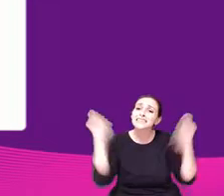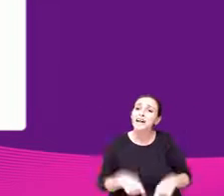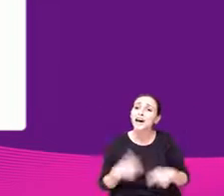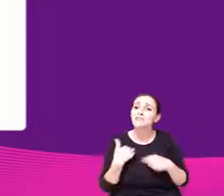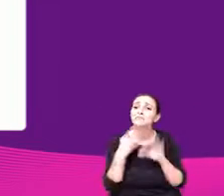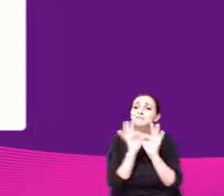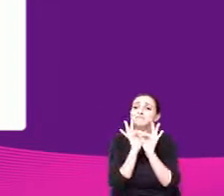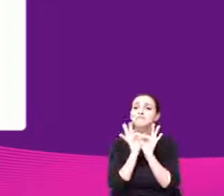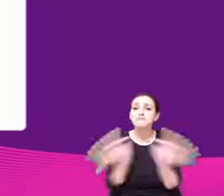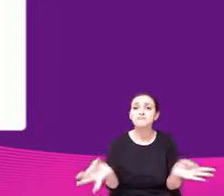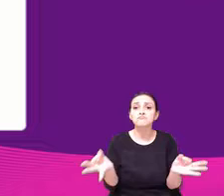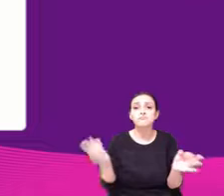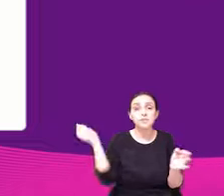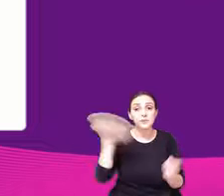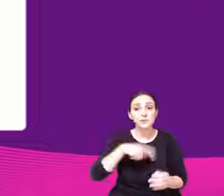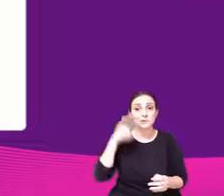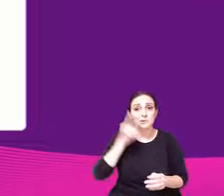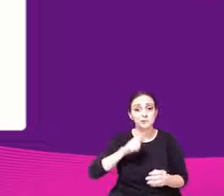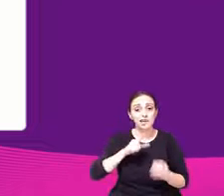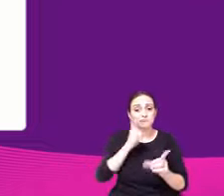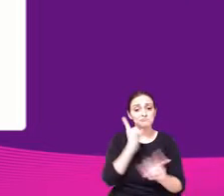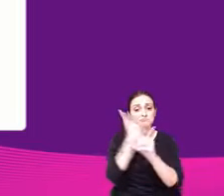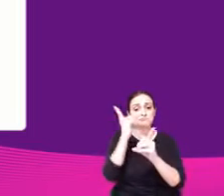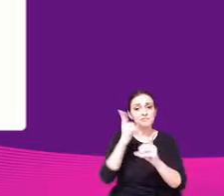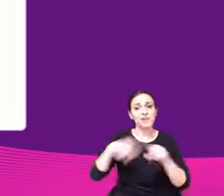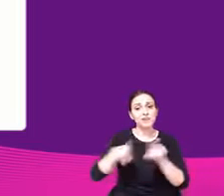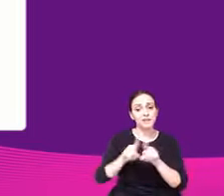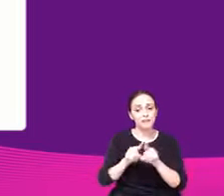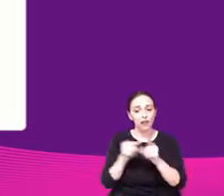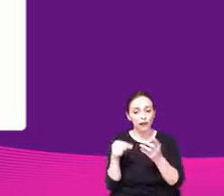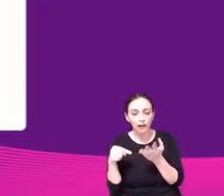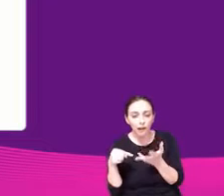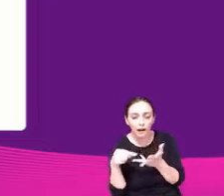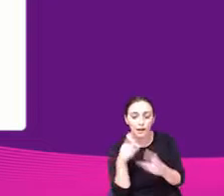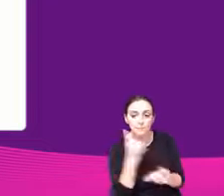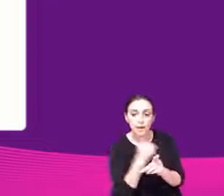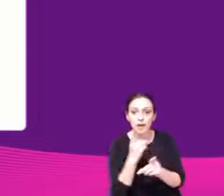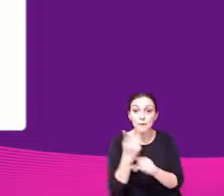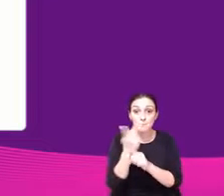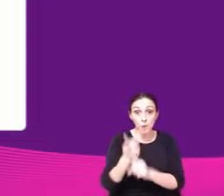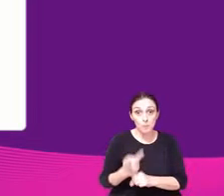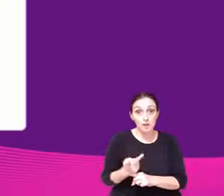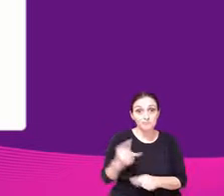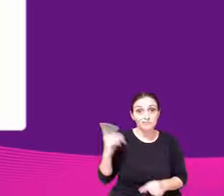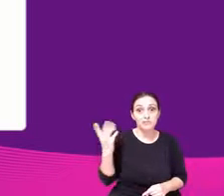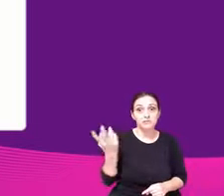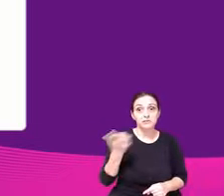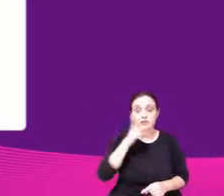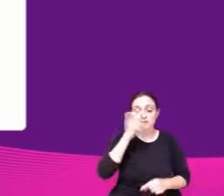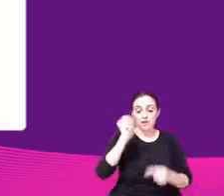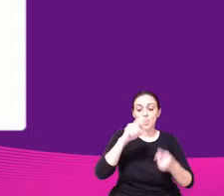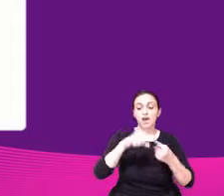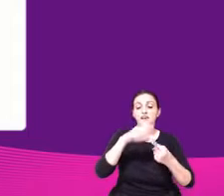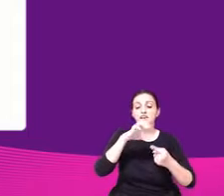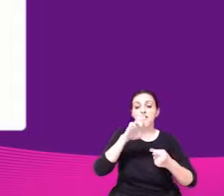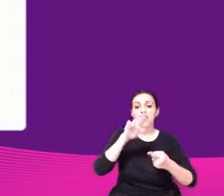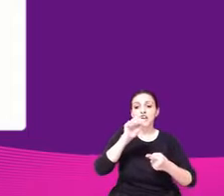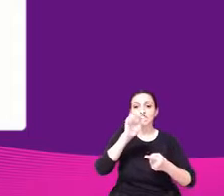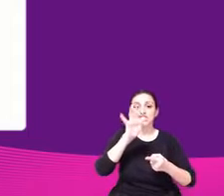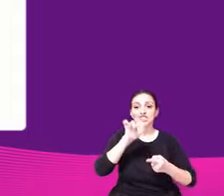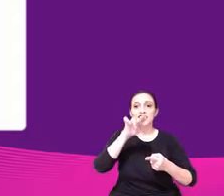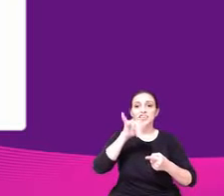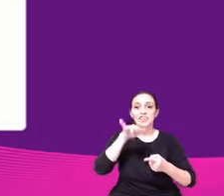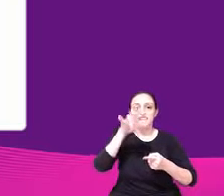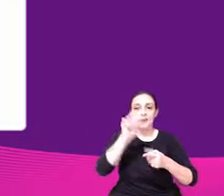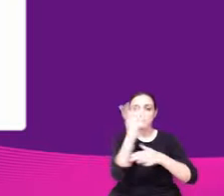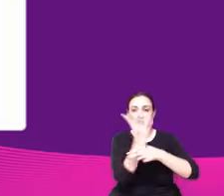no diagnóstico e na estratificação de risco da doença renal crônica, né? Que é a creatinina para estimativa da filtração glomerular e